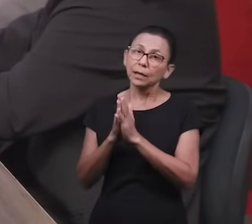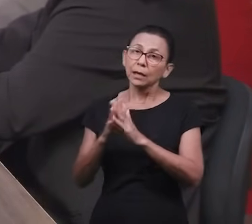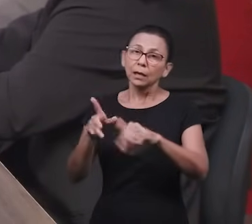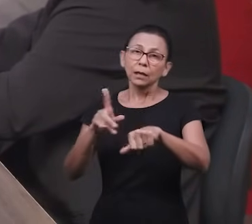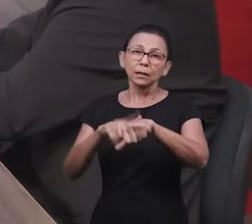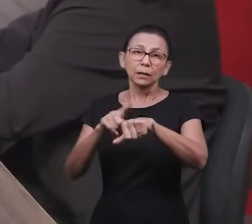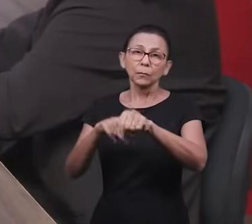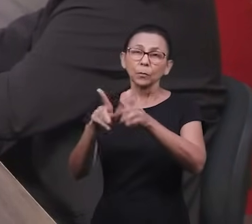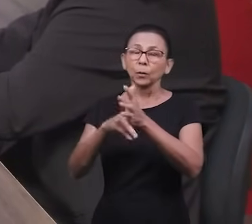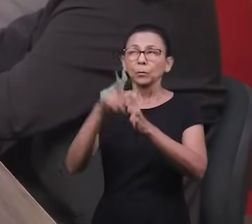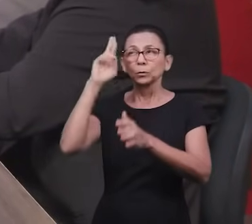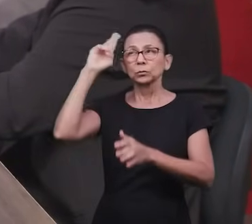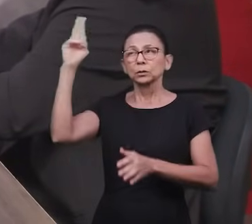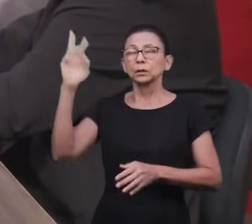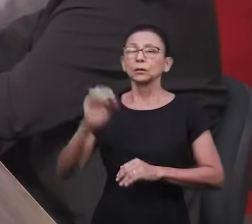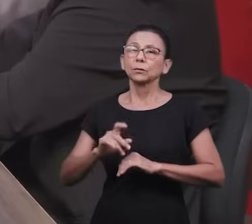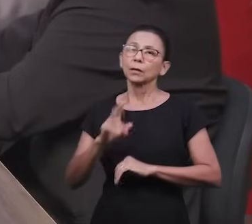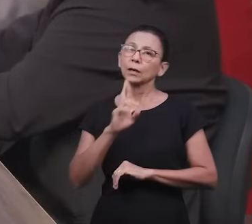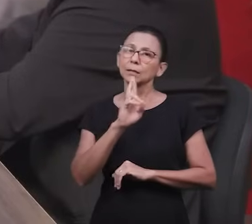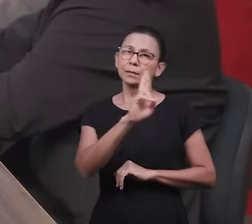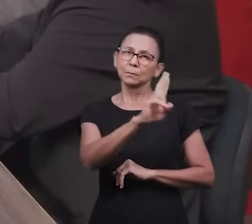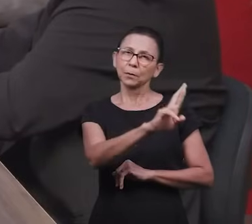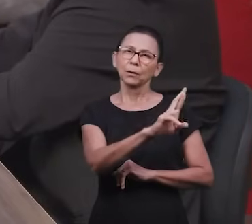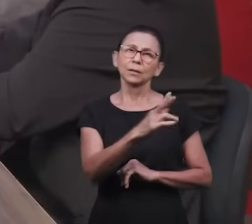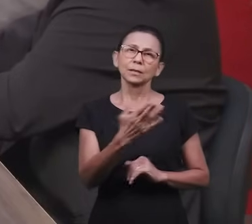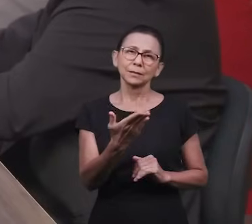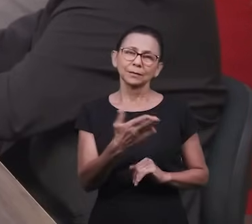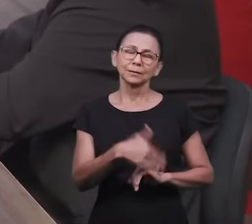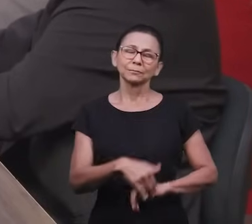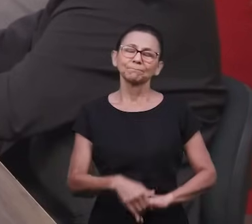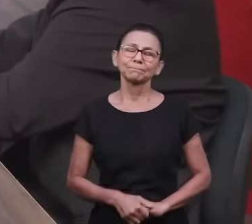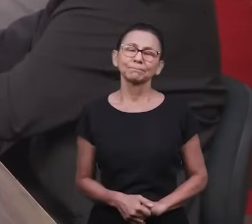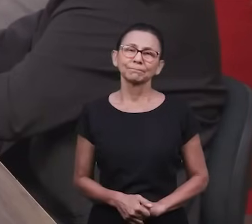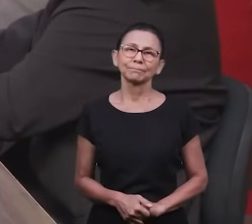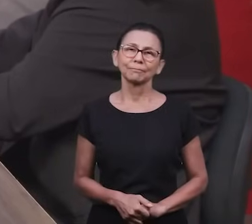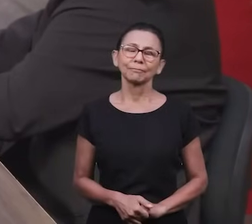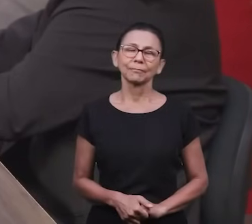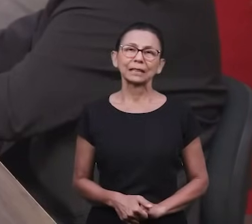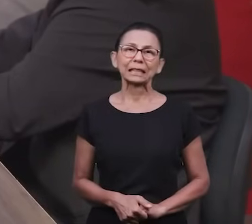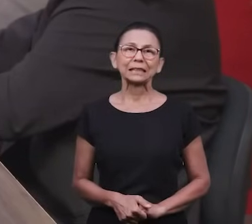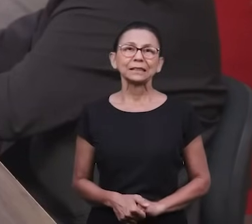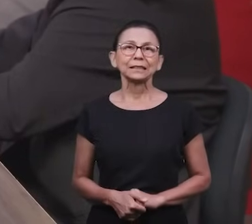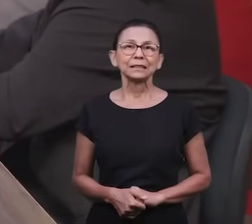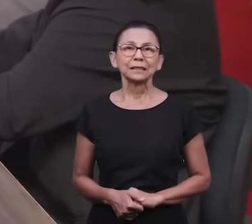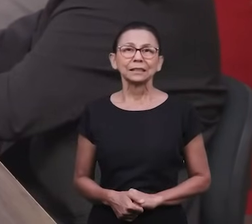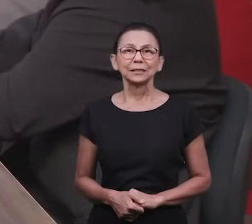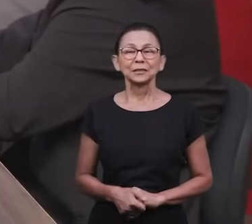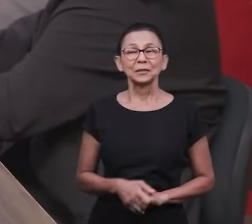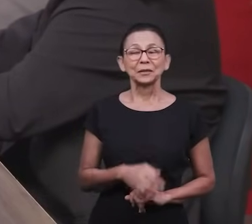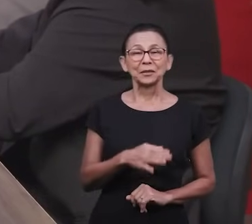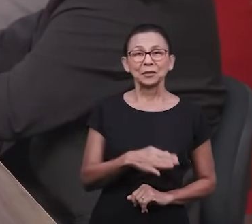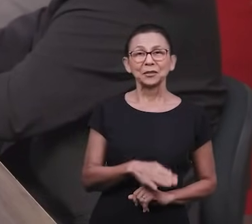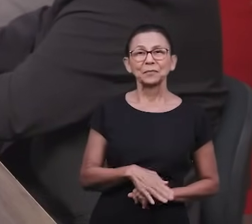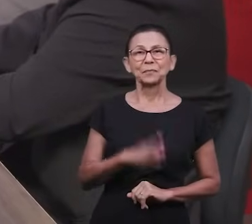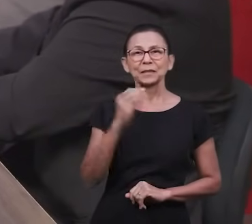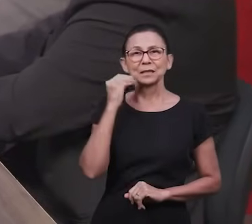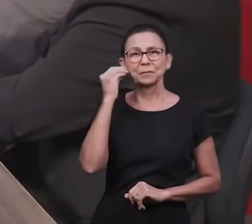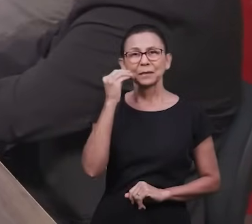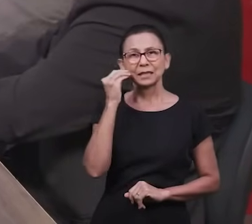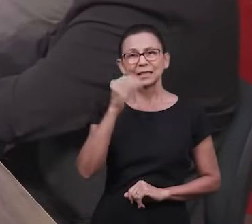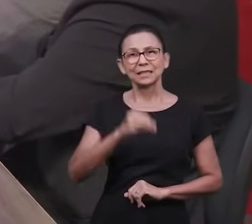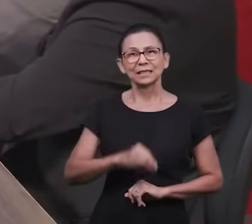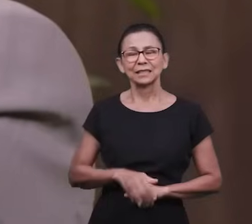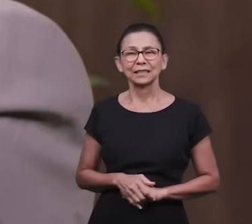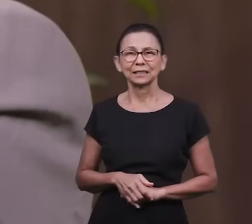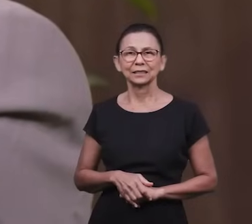agora, responde amanhã, o outro é anos, no caso dela aqui. Aí eu estava comentando da experiência